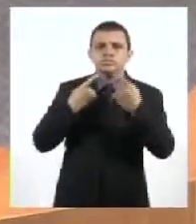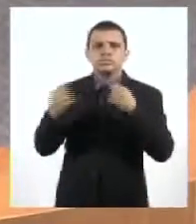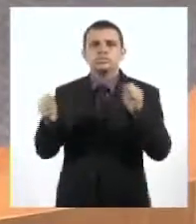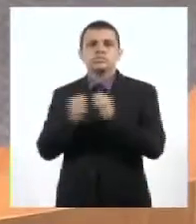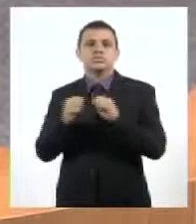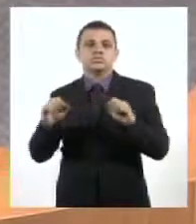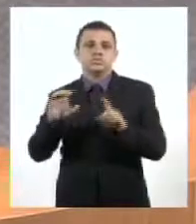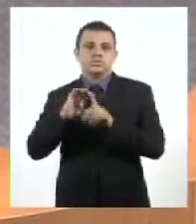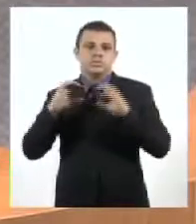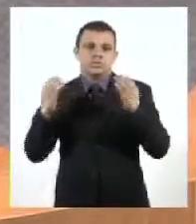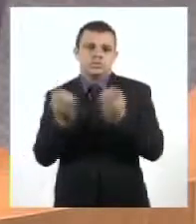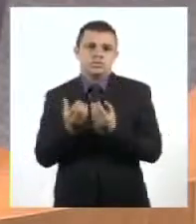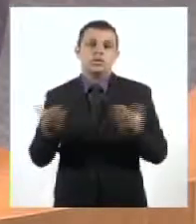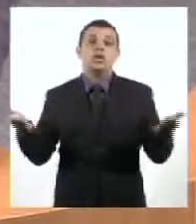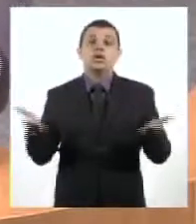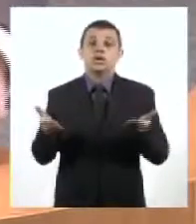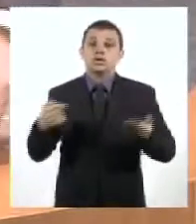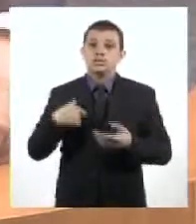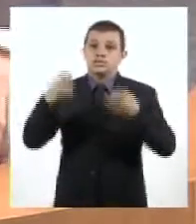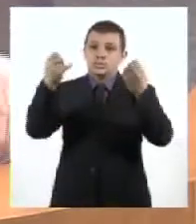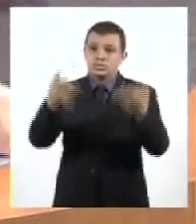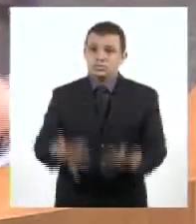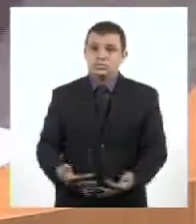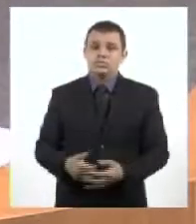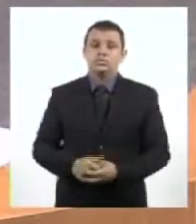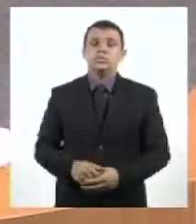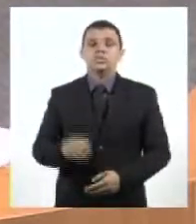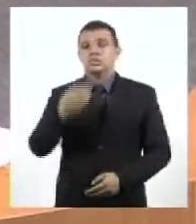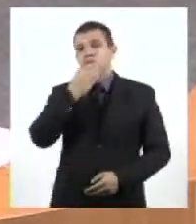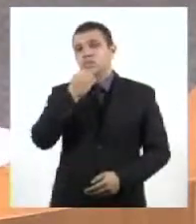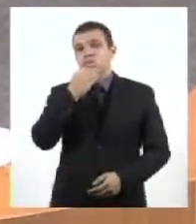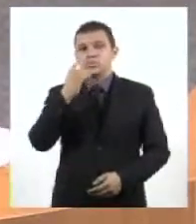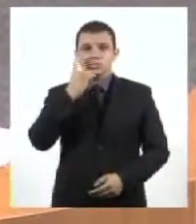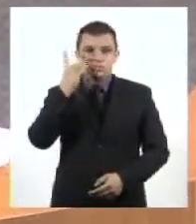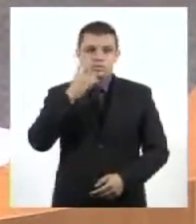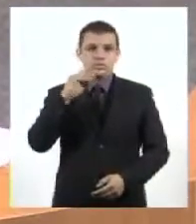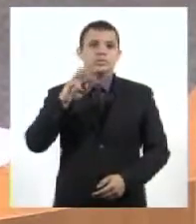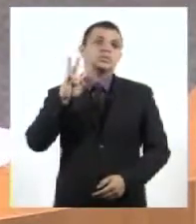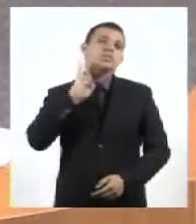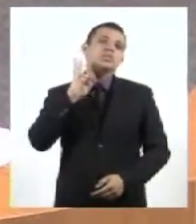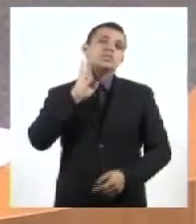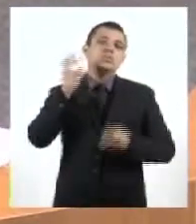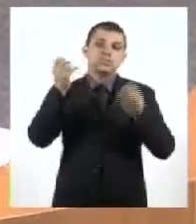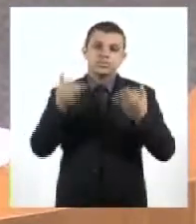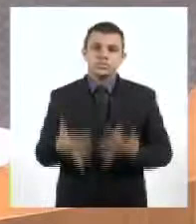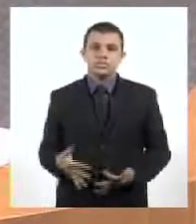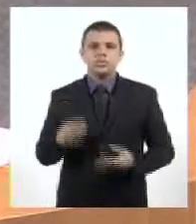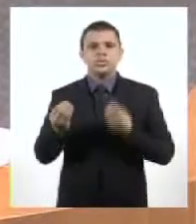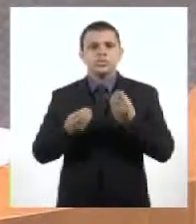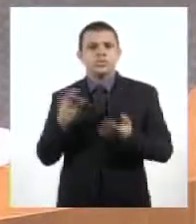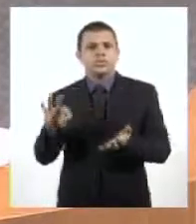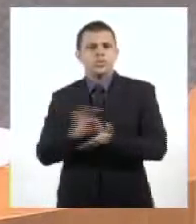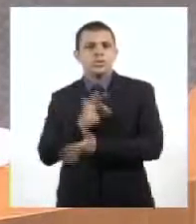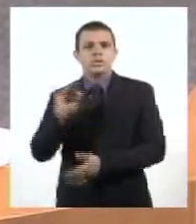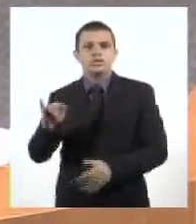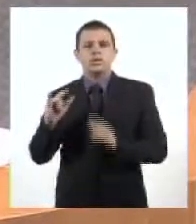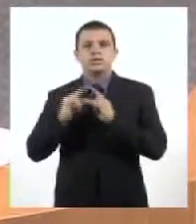quero explicar o que o deputado Wellington colocou com relação à contratação do Instituto ISEC,